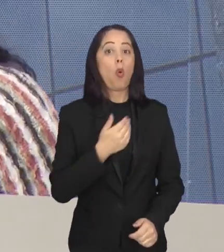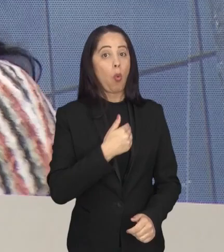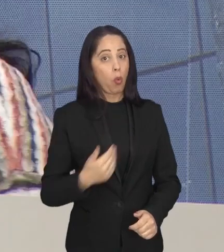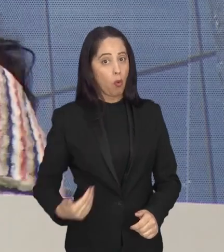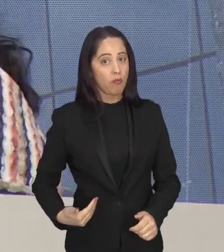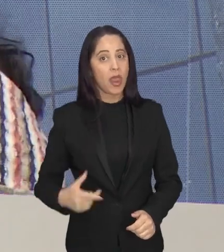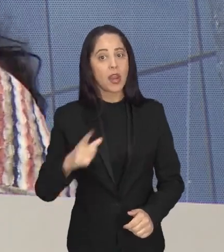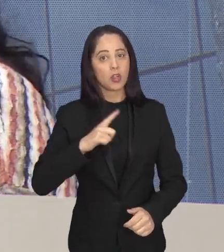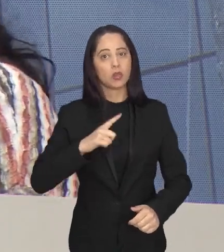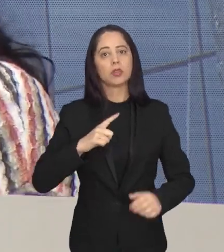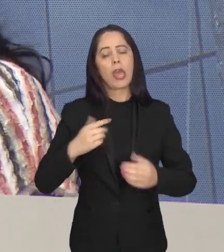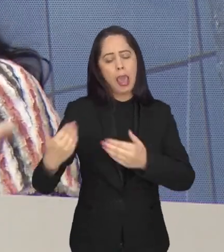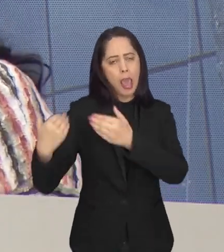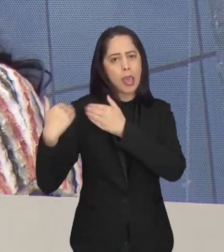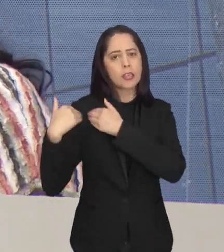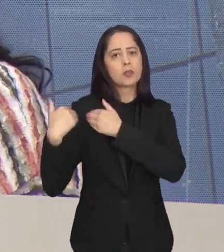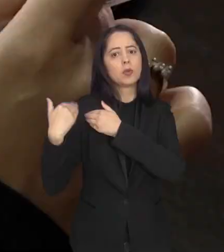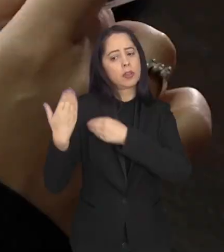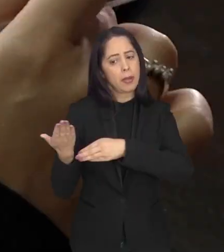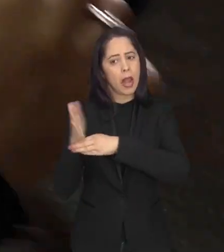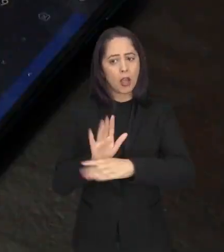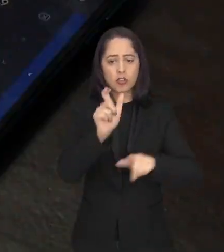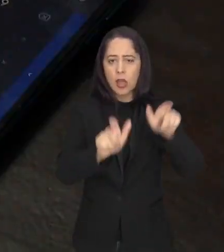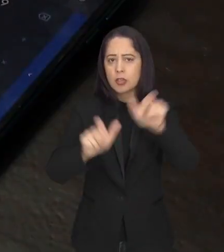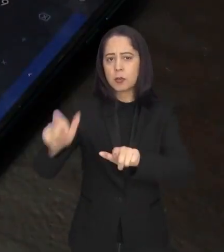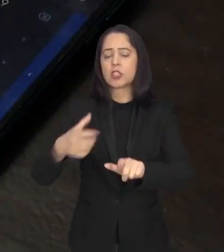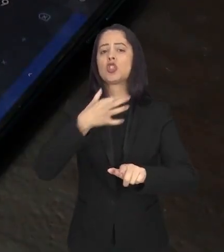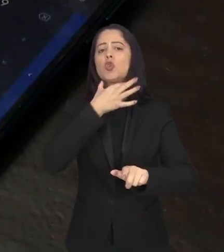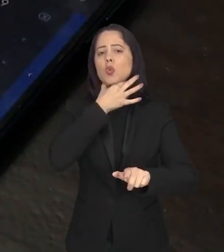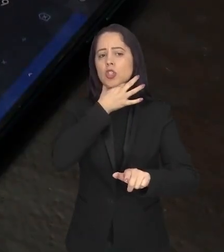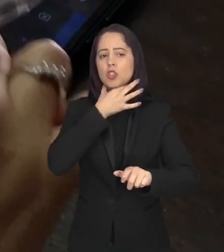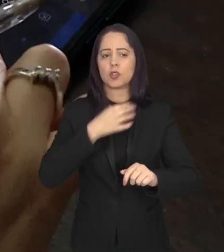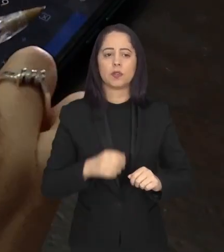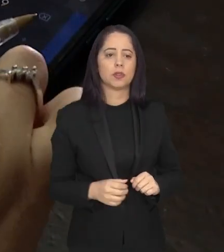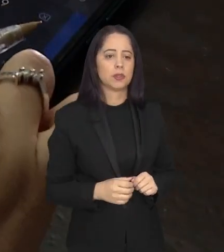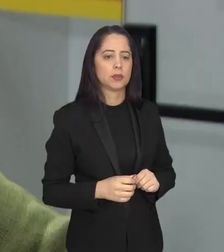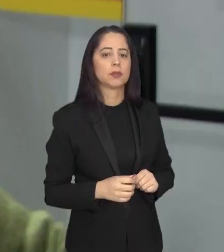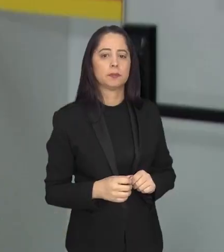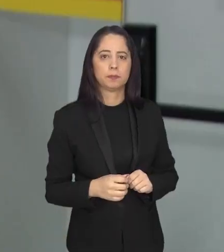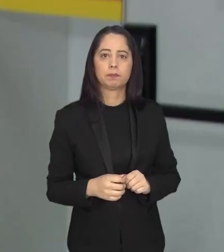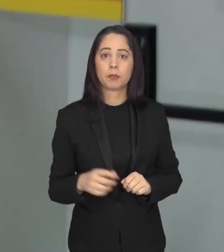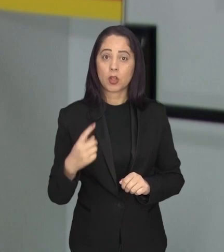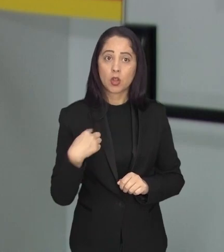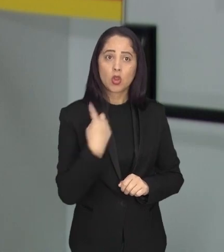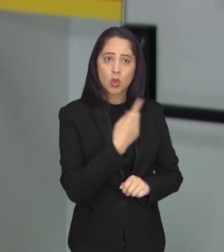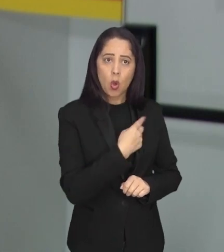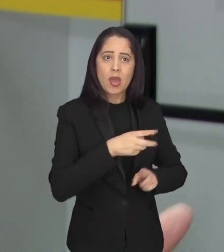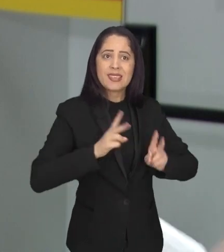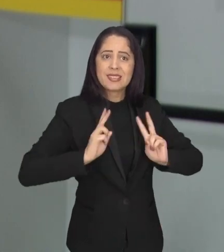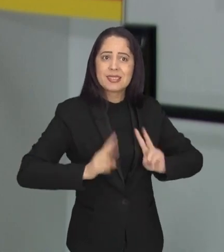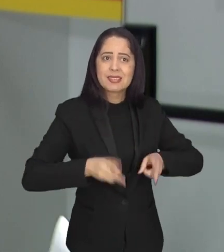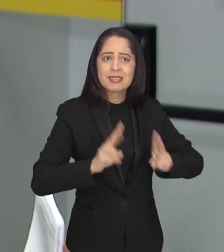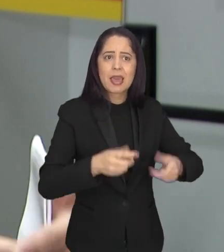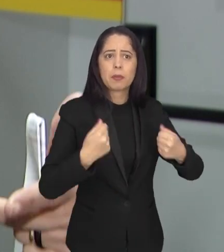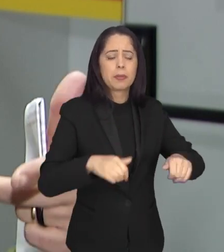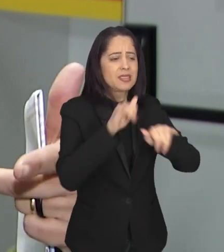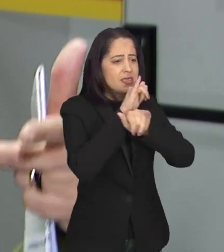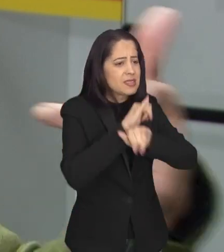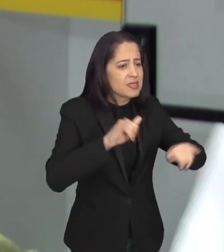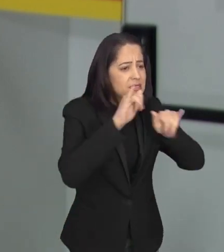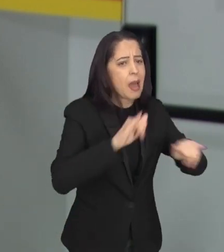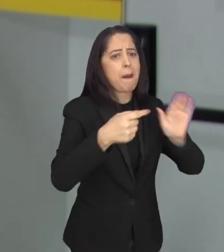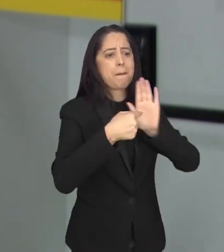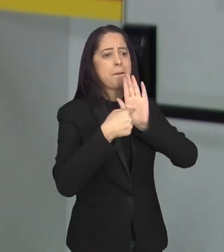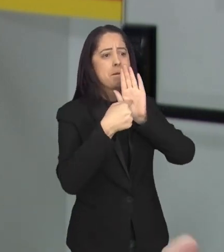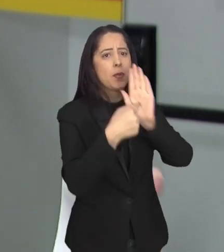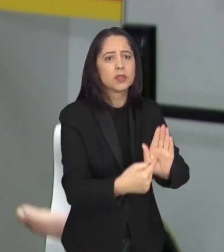do poder público criar políticas públicas para auxiliar quem está no vermelho. Cabe a nós cada vez mais